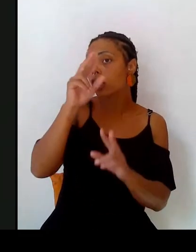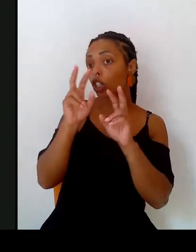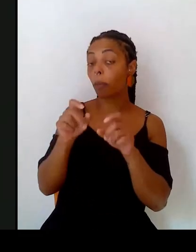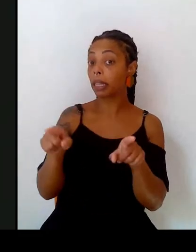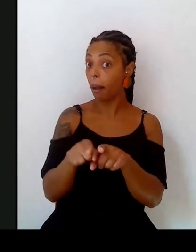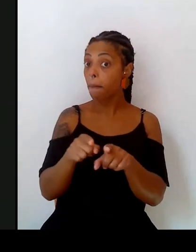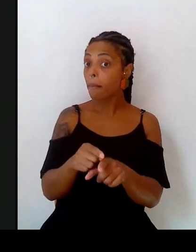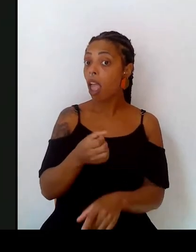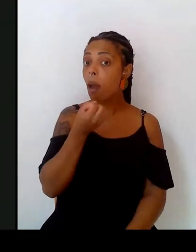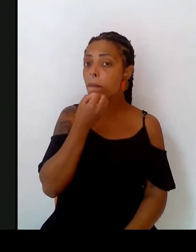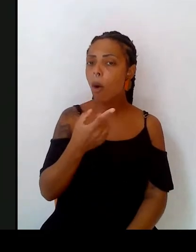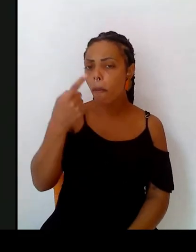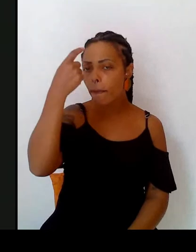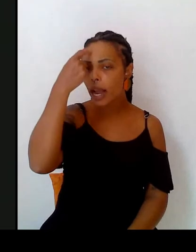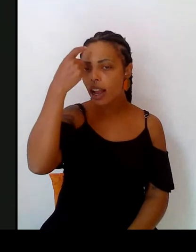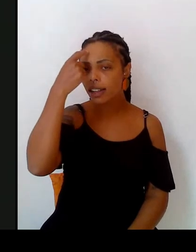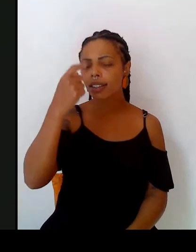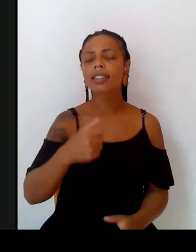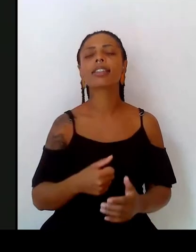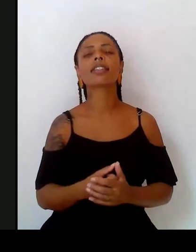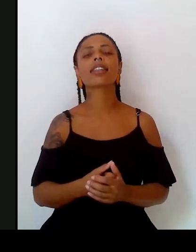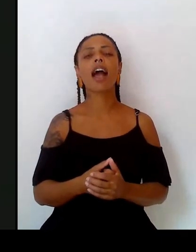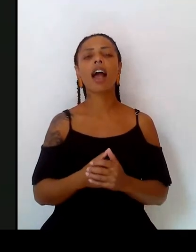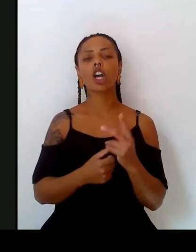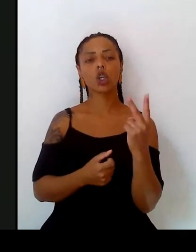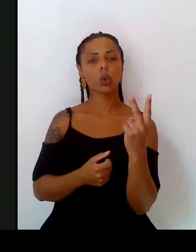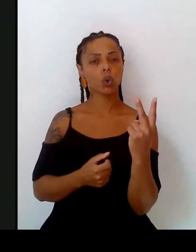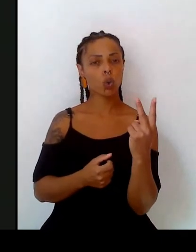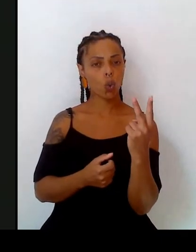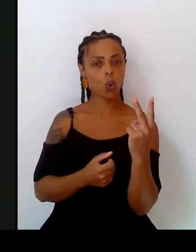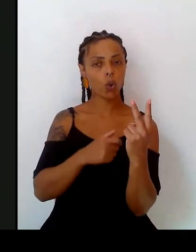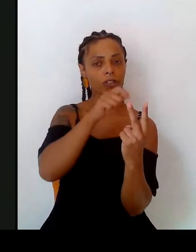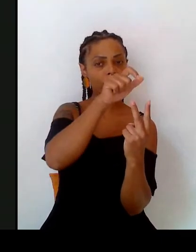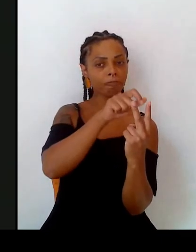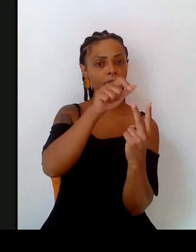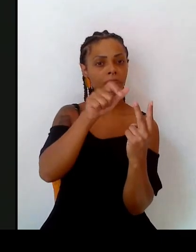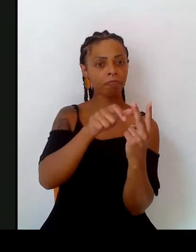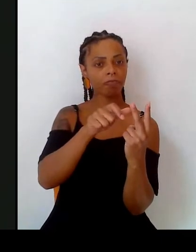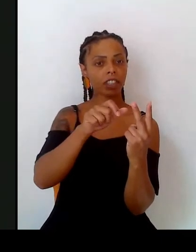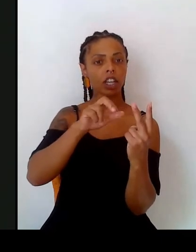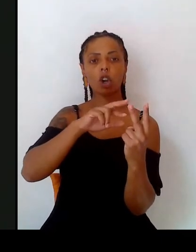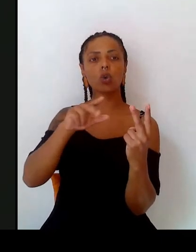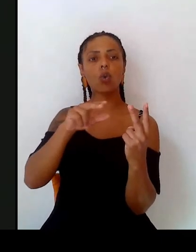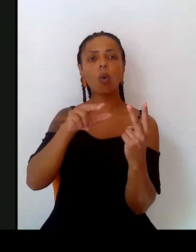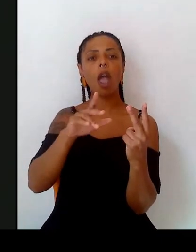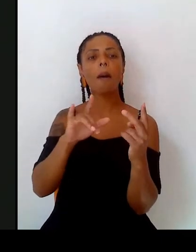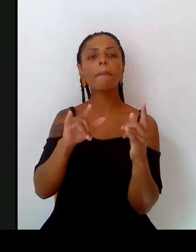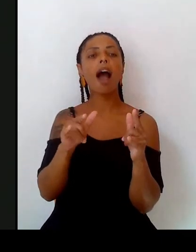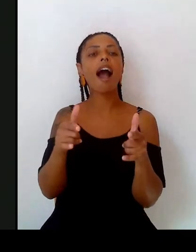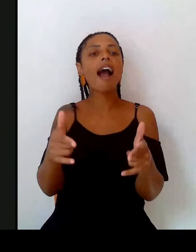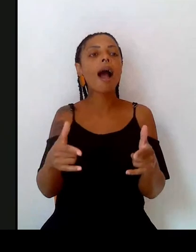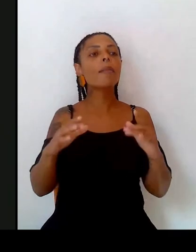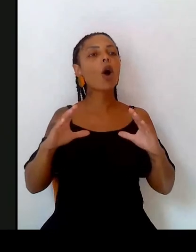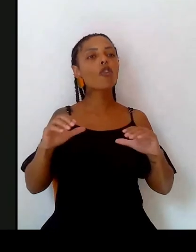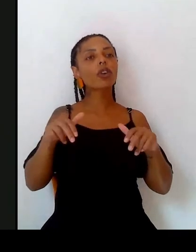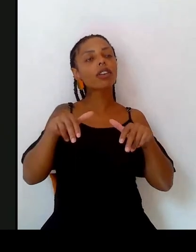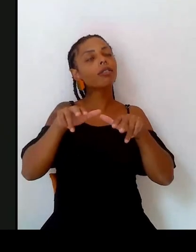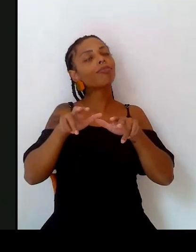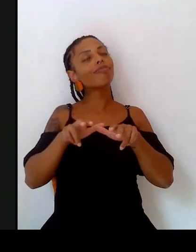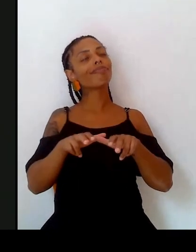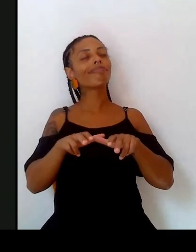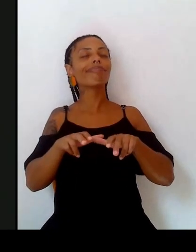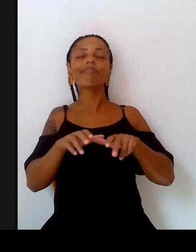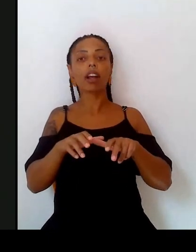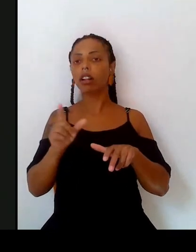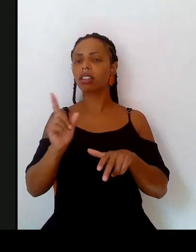pensar que essas duas figuras não estão na cama de forma confortável a